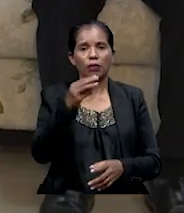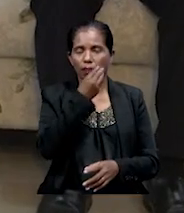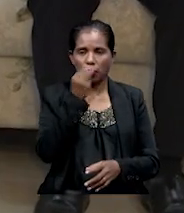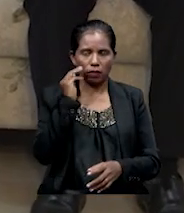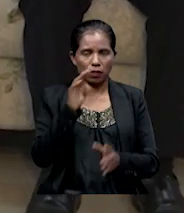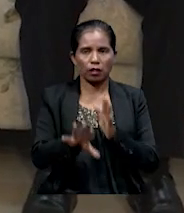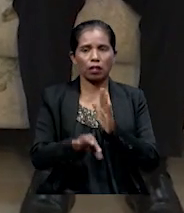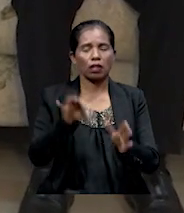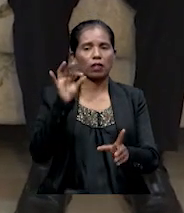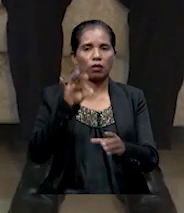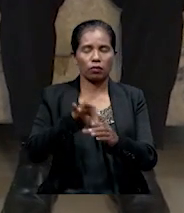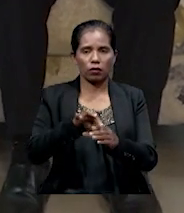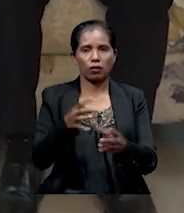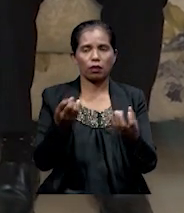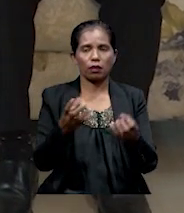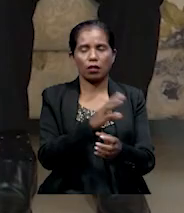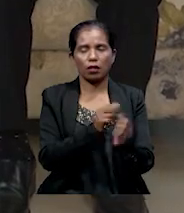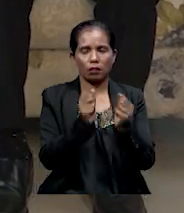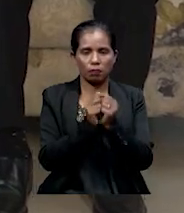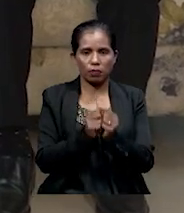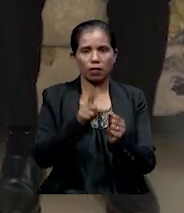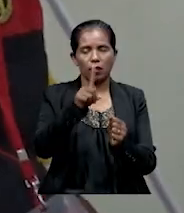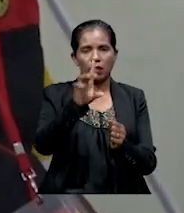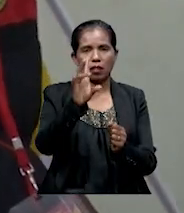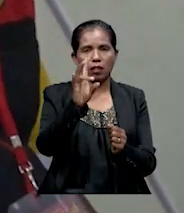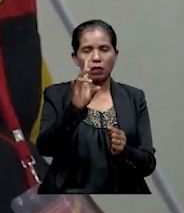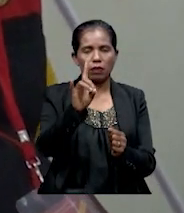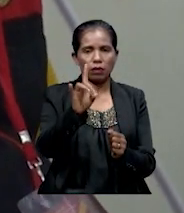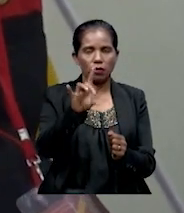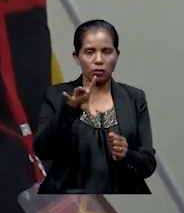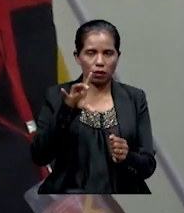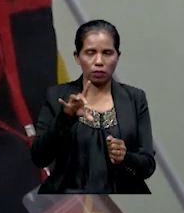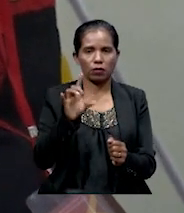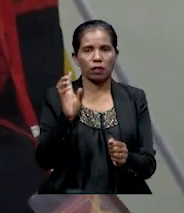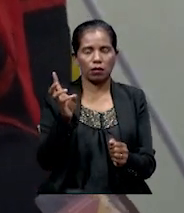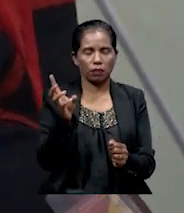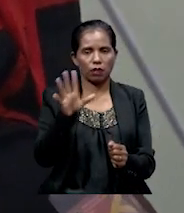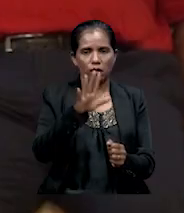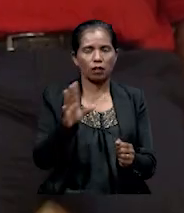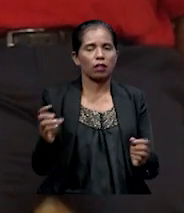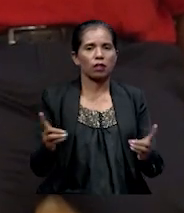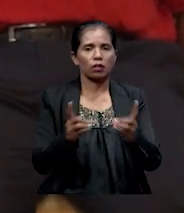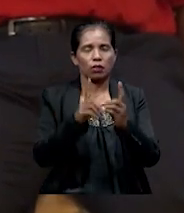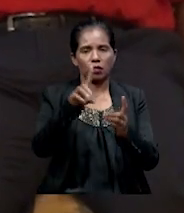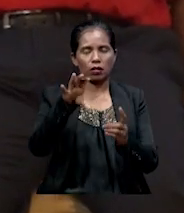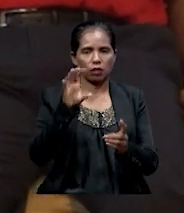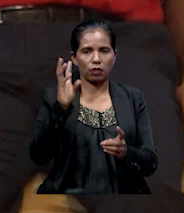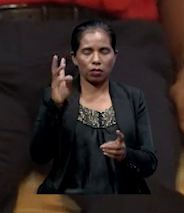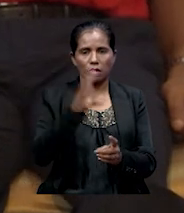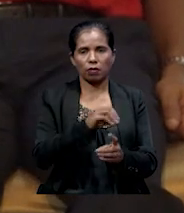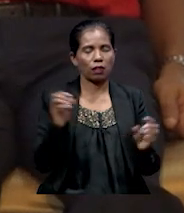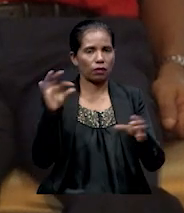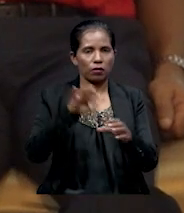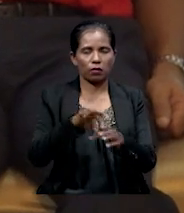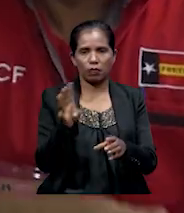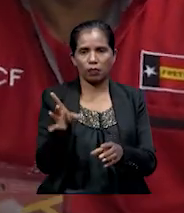hetam votu susi delegados a favor hamutuk atus hitu nenulu resing hat, kontratus ida nen no nulu hat nulu resing hitu no